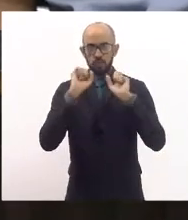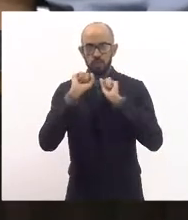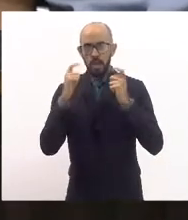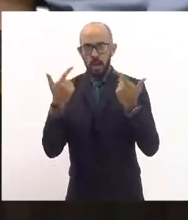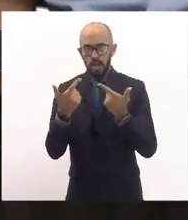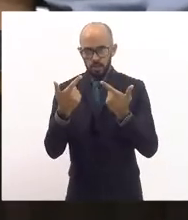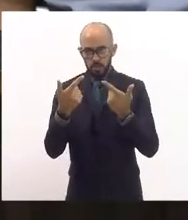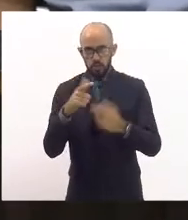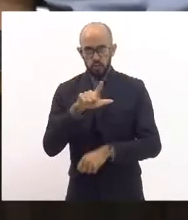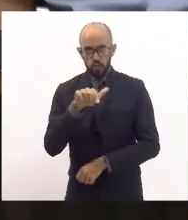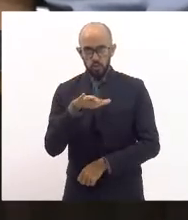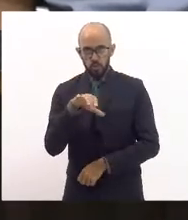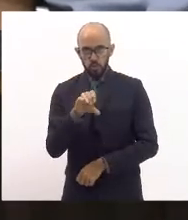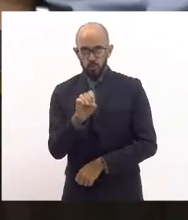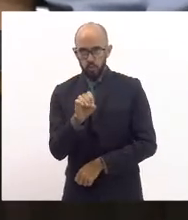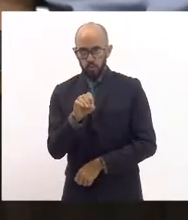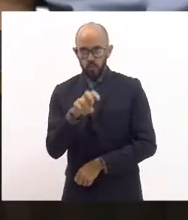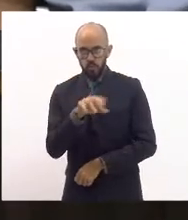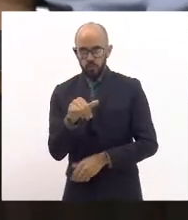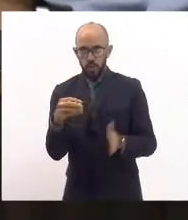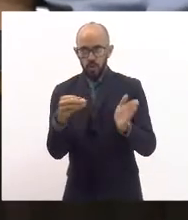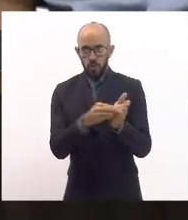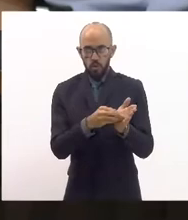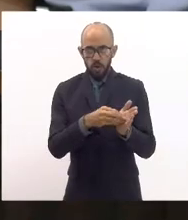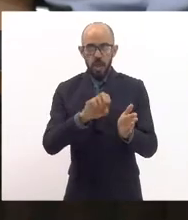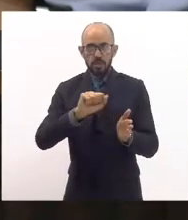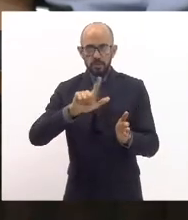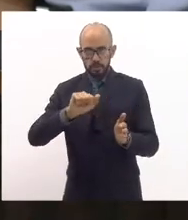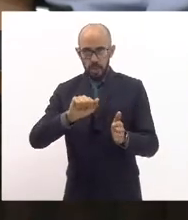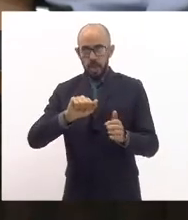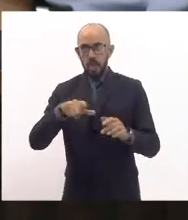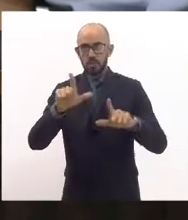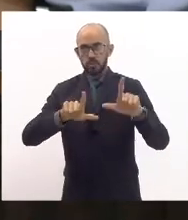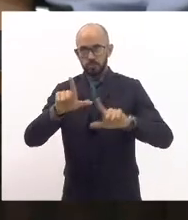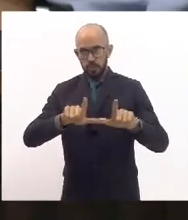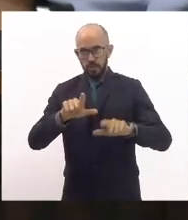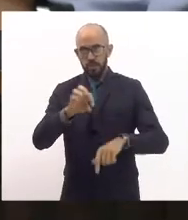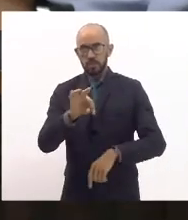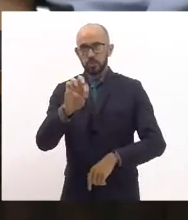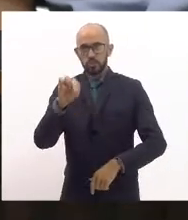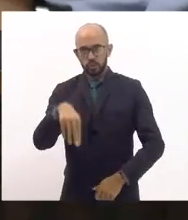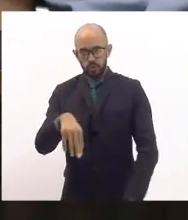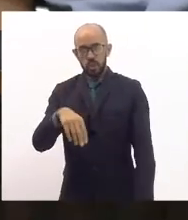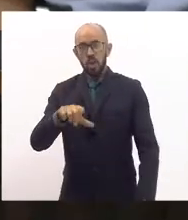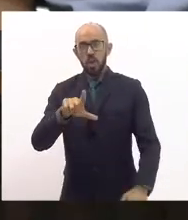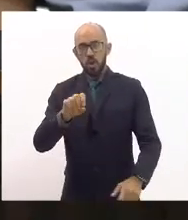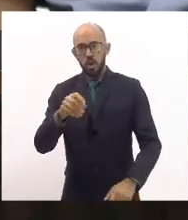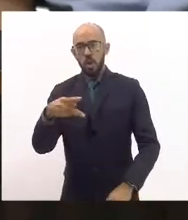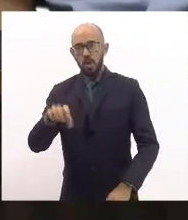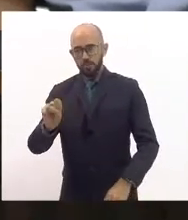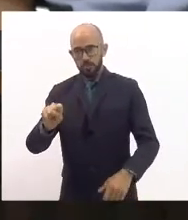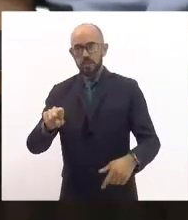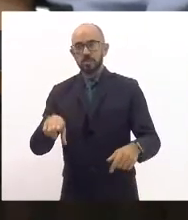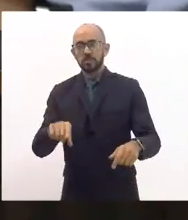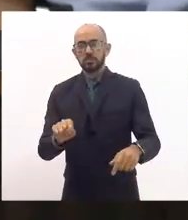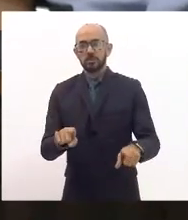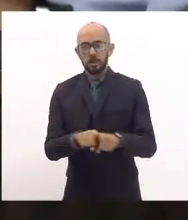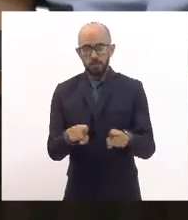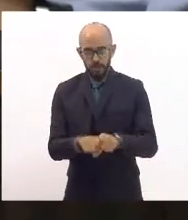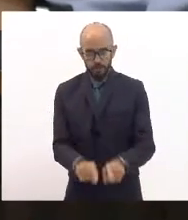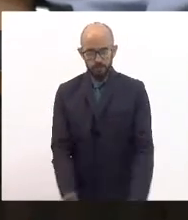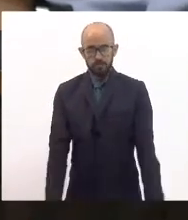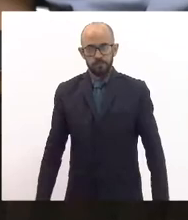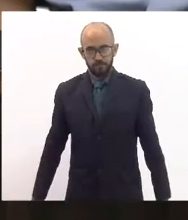Costa é o nome da sala de imprensa Jornalista Tim Lopes o que